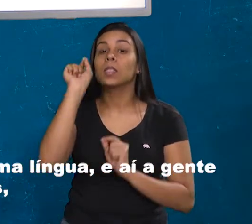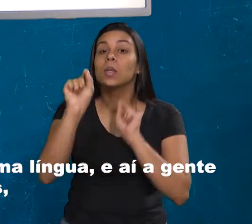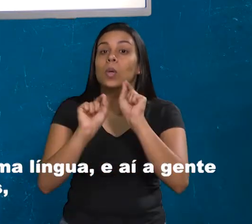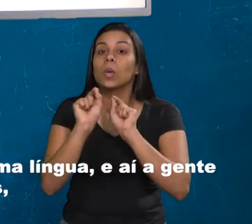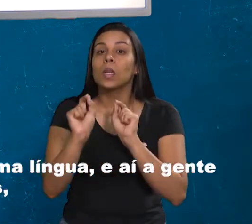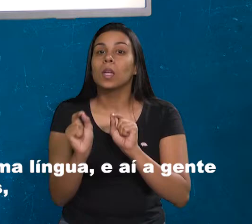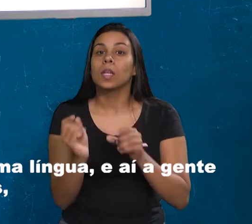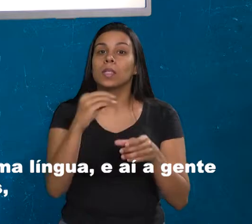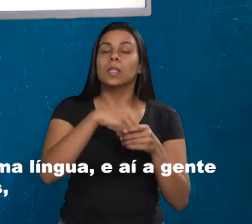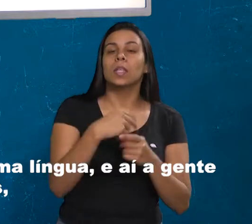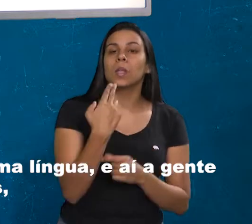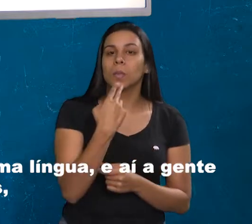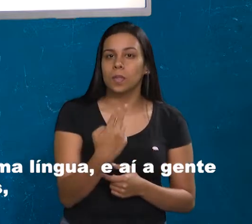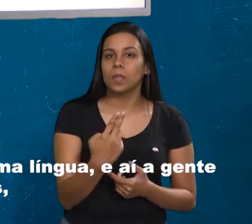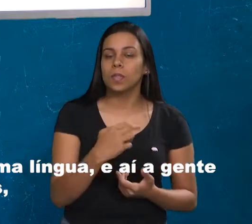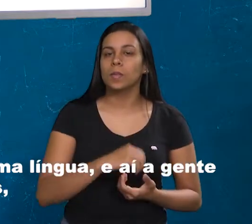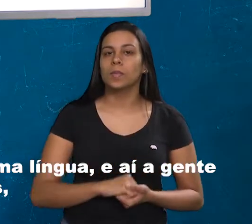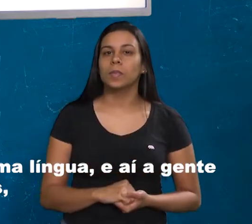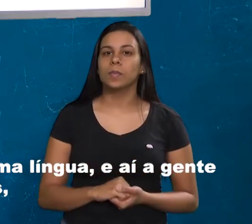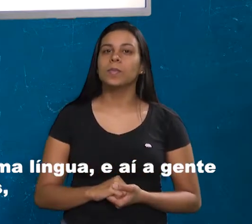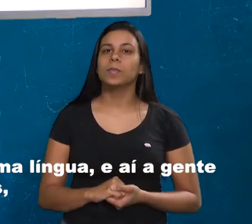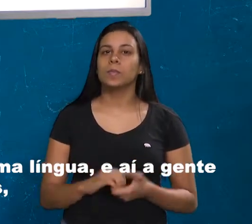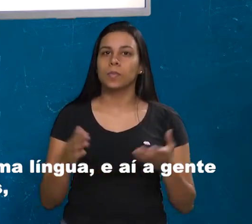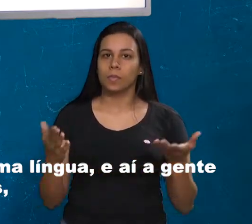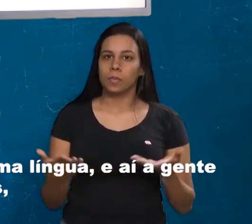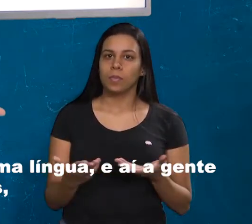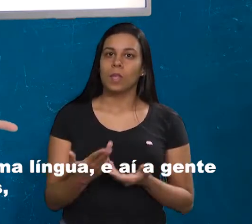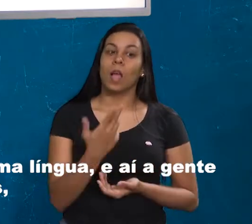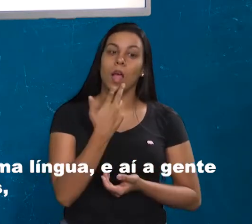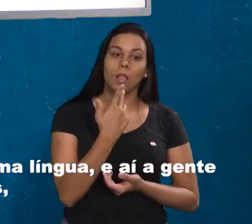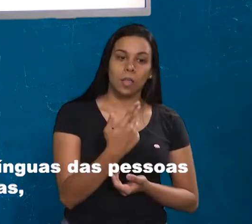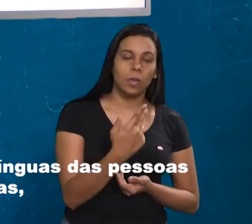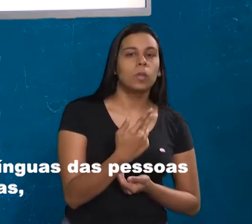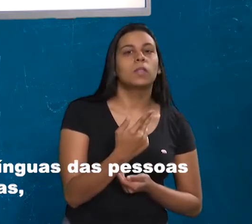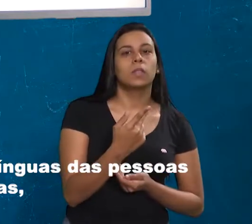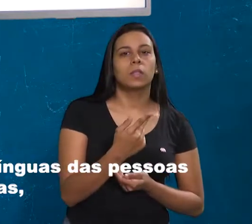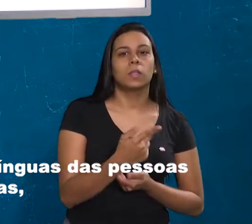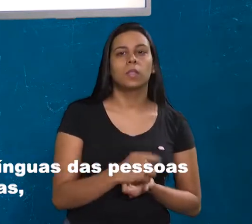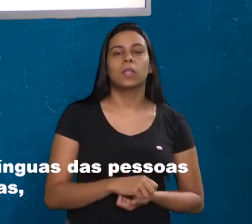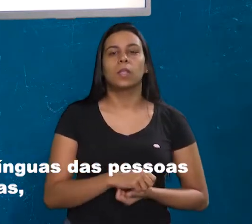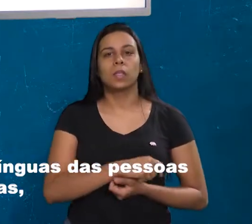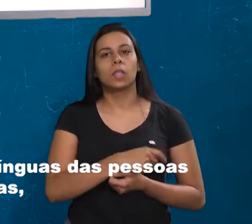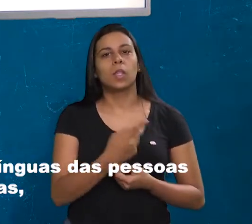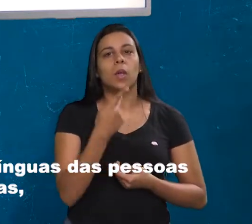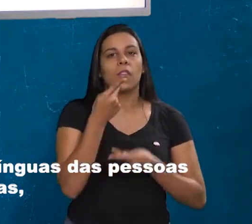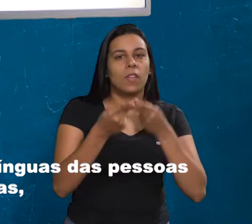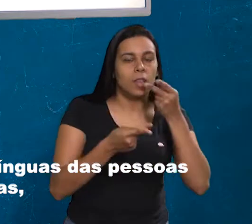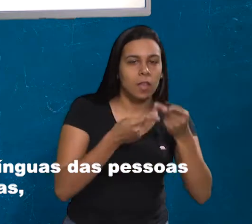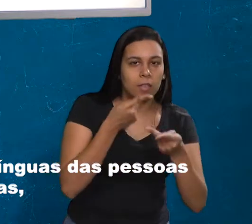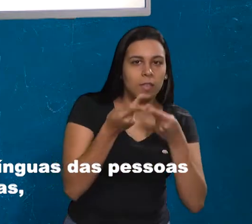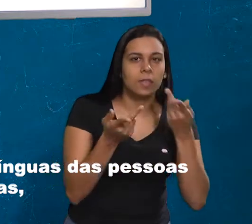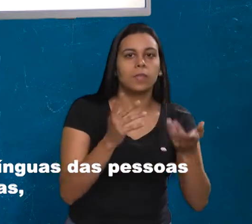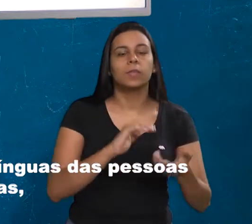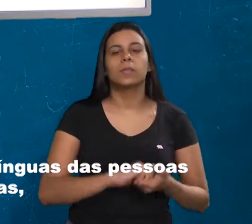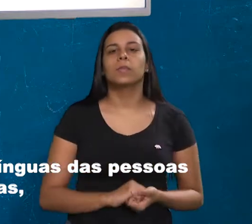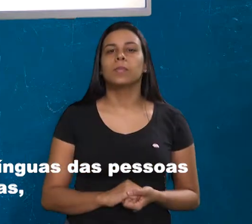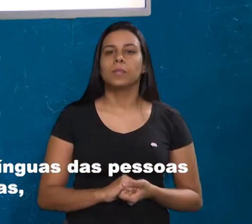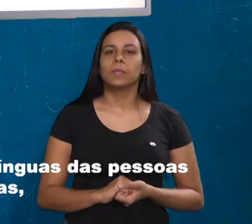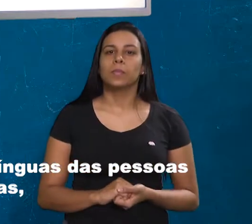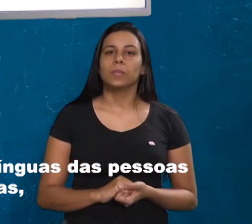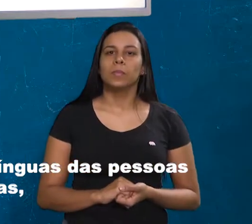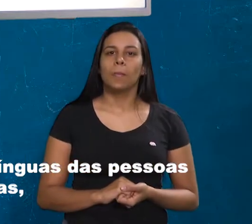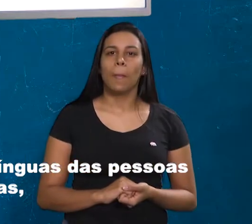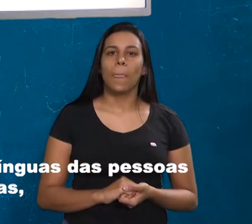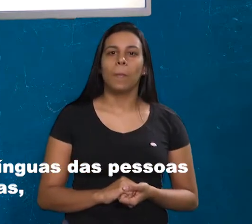de uma língua, e aí a gente vai estar falando das línguas faladas, que são as nossas línguas, né, que na verdade